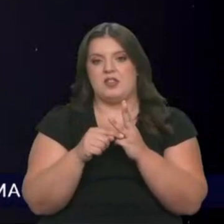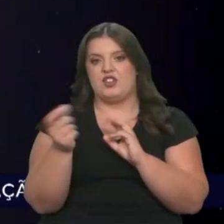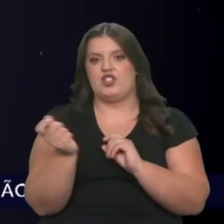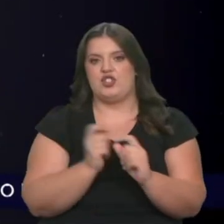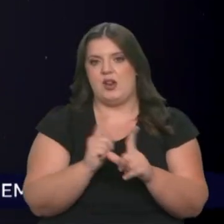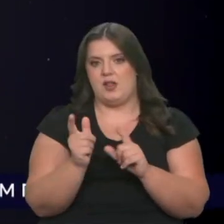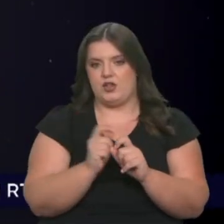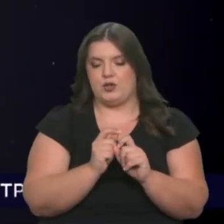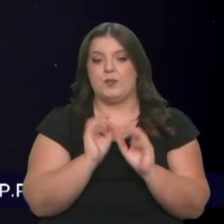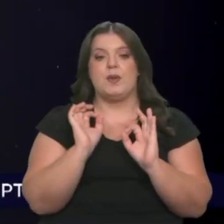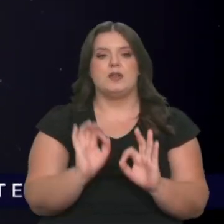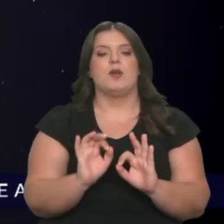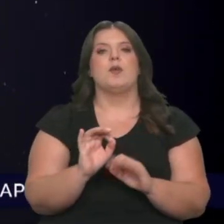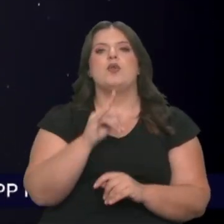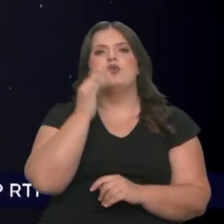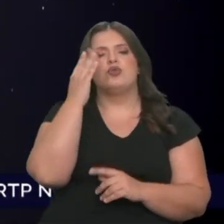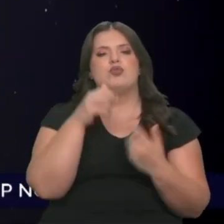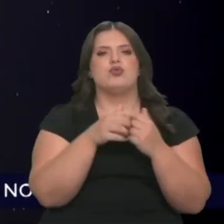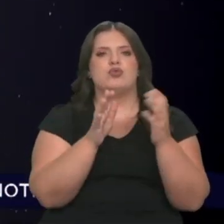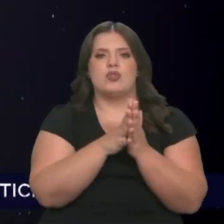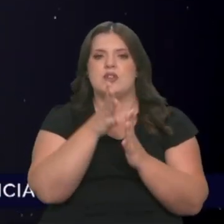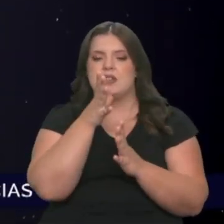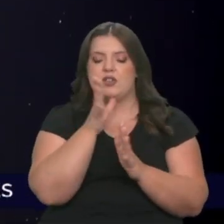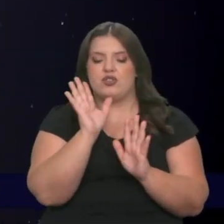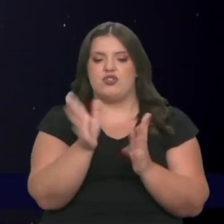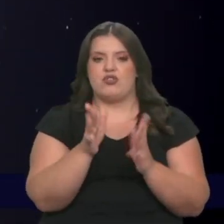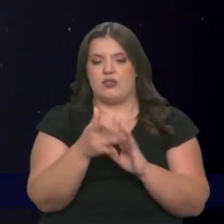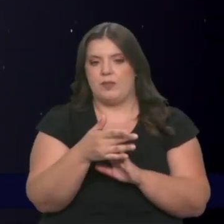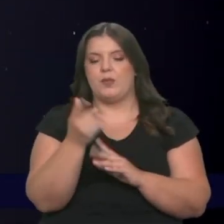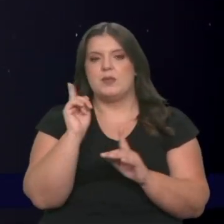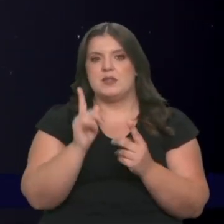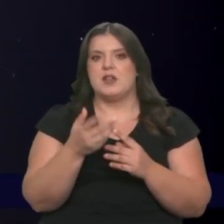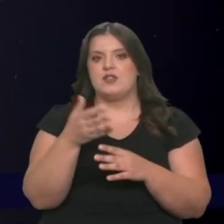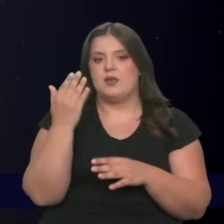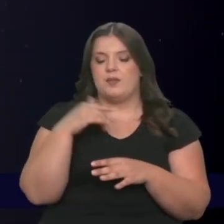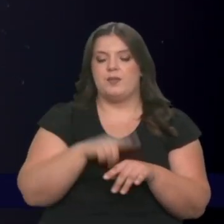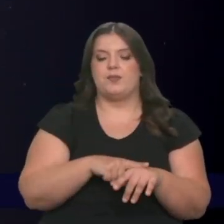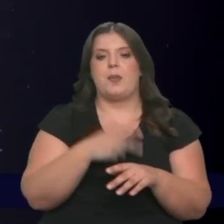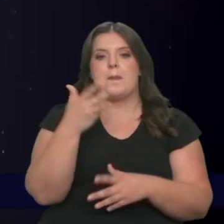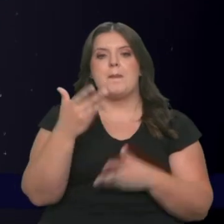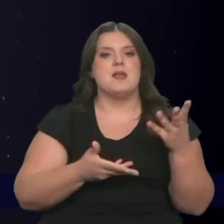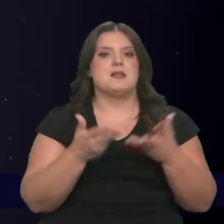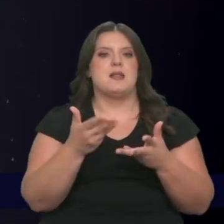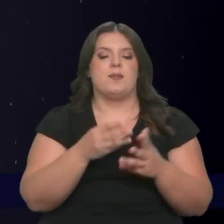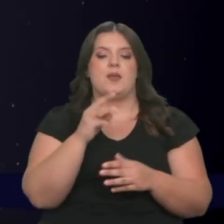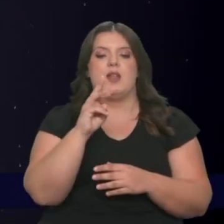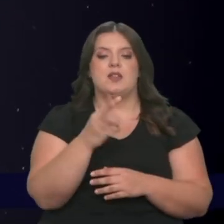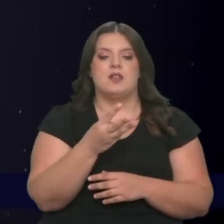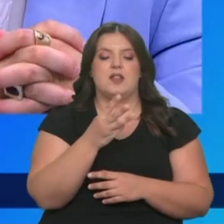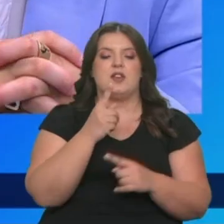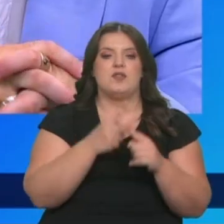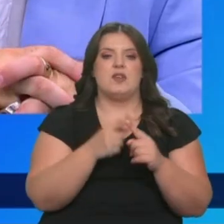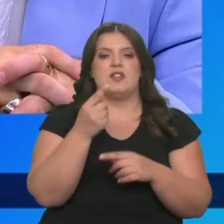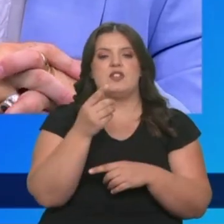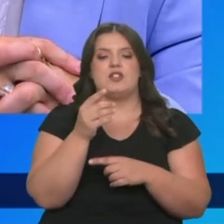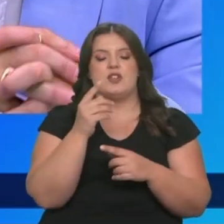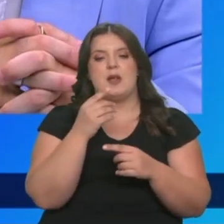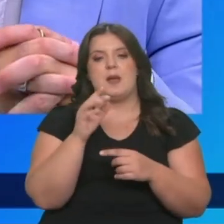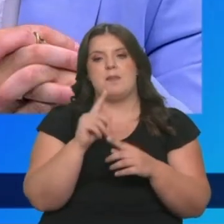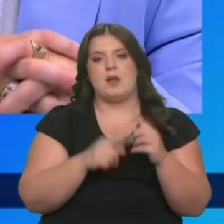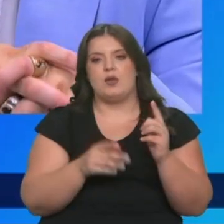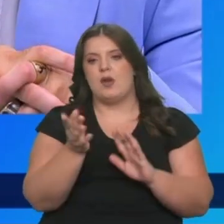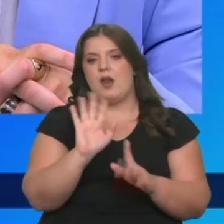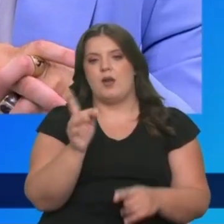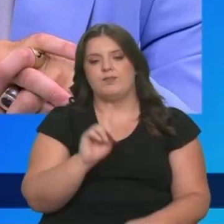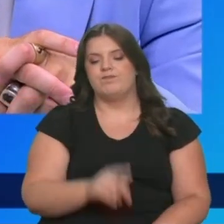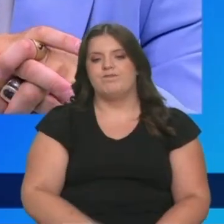estrelas. Ora, os números todos então que disseste. Vamos começar pela questão da massa. Massa, 3,5 vezes. 3,5 vezes. Não, pelos vistos